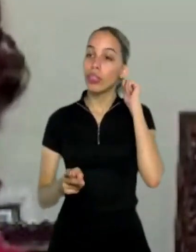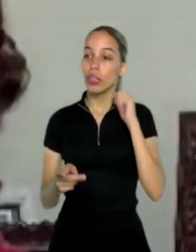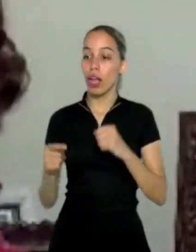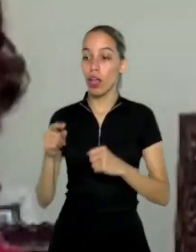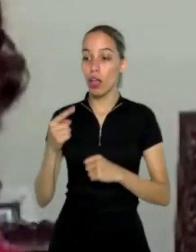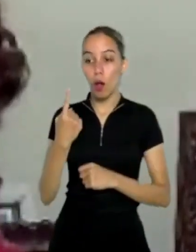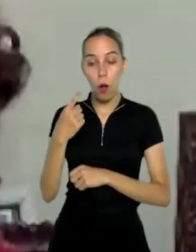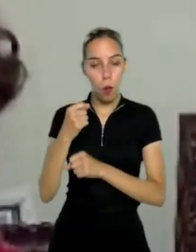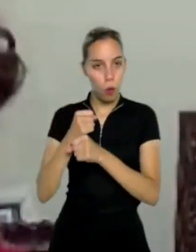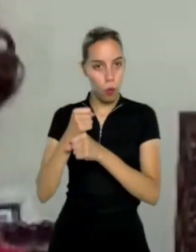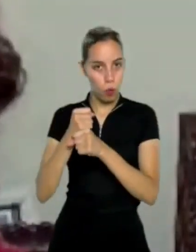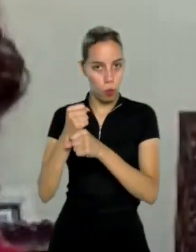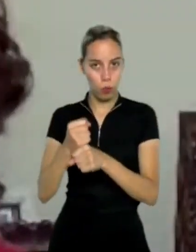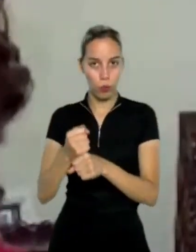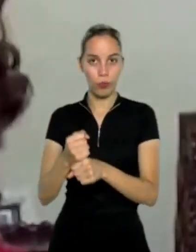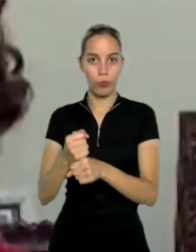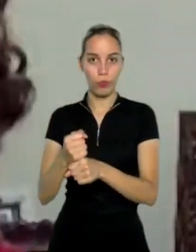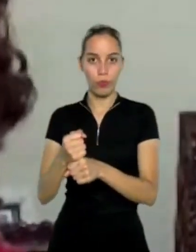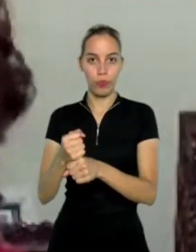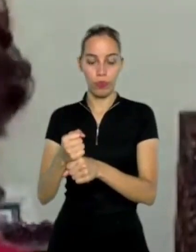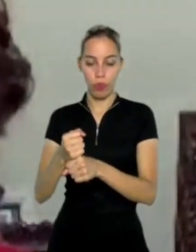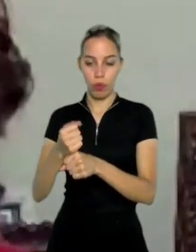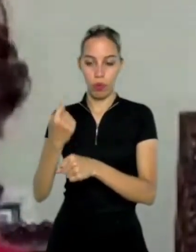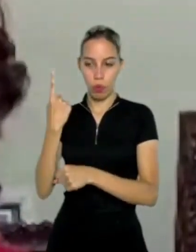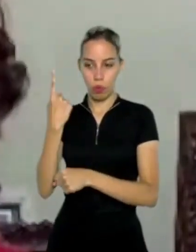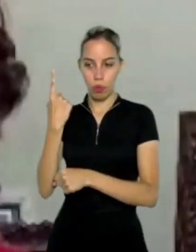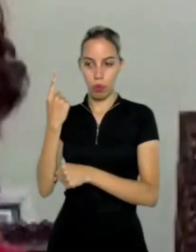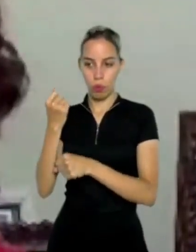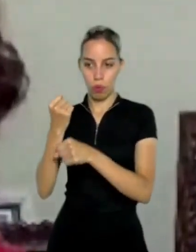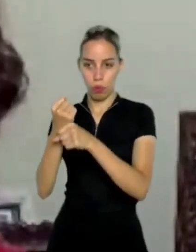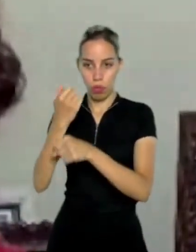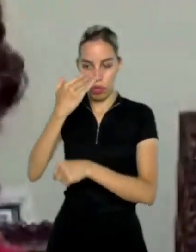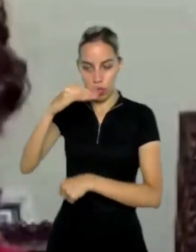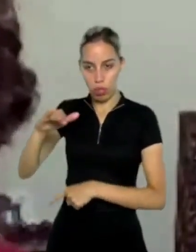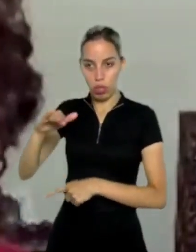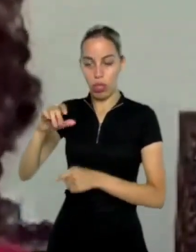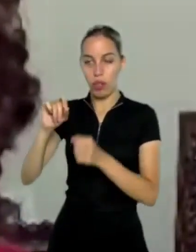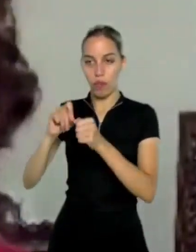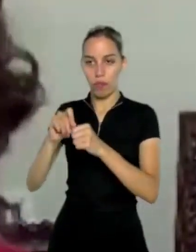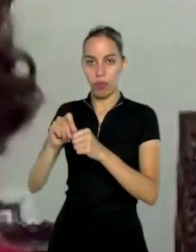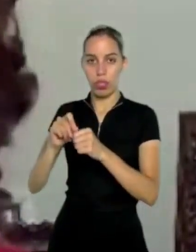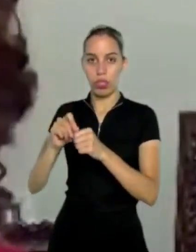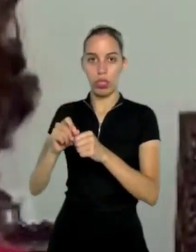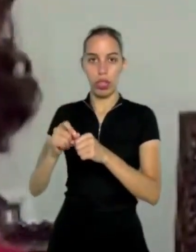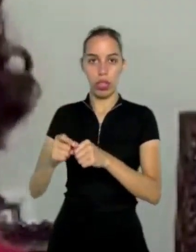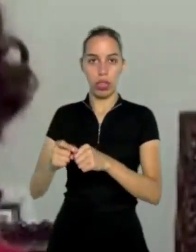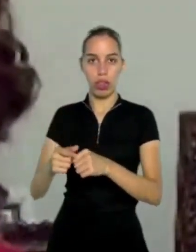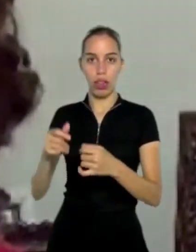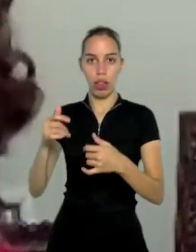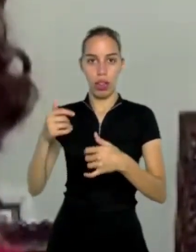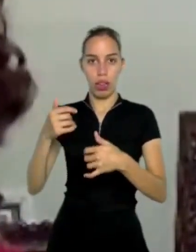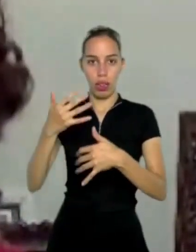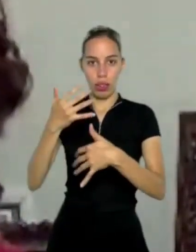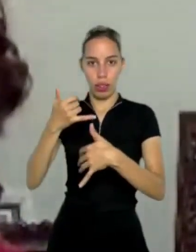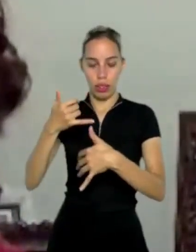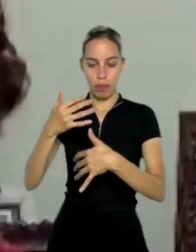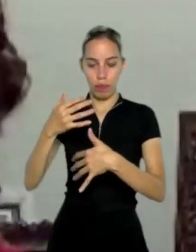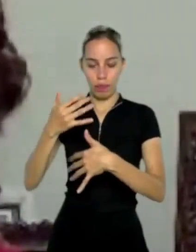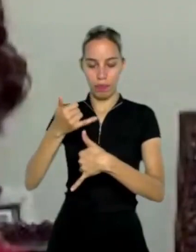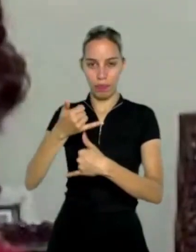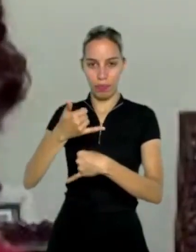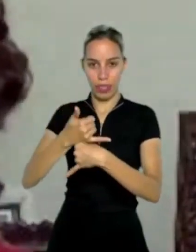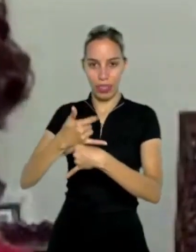eu fiz semanalmente uma live com escritores do Brasil inteiro, passou gente do